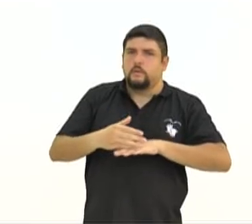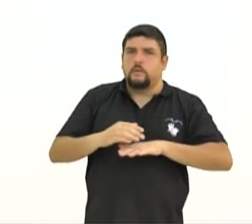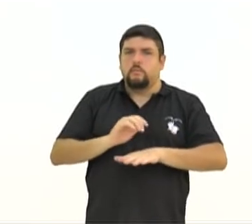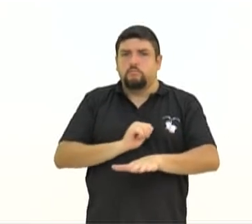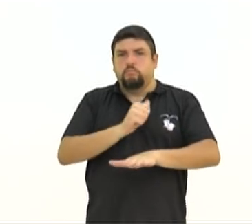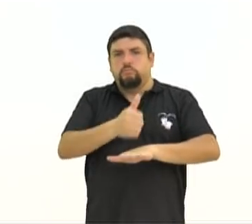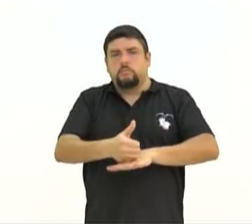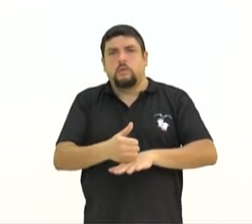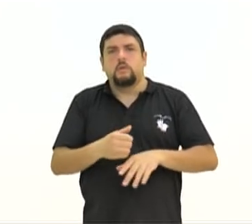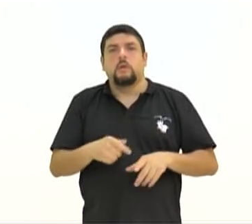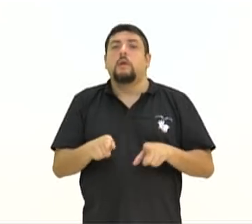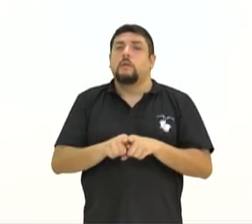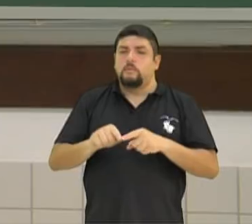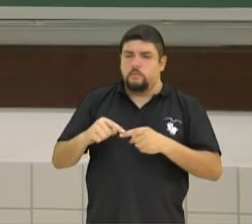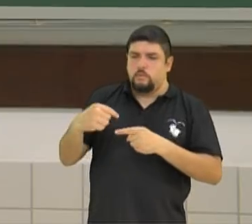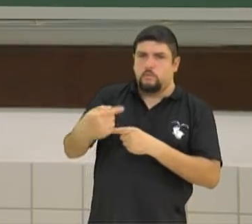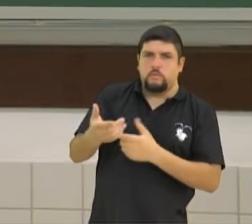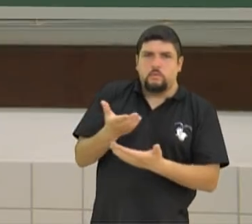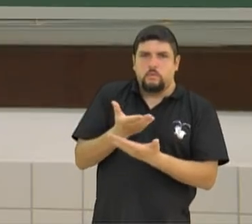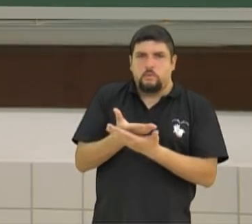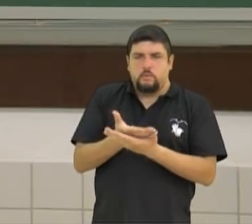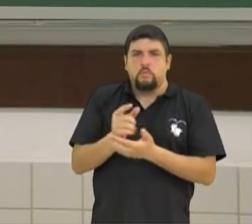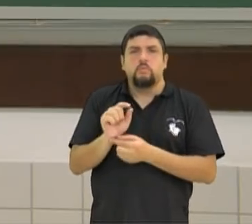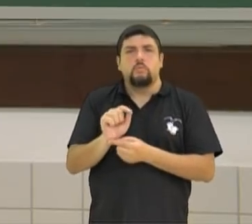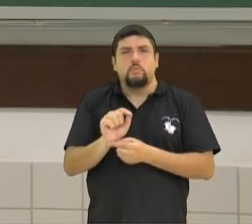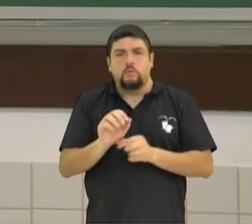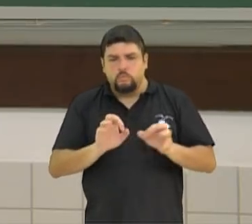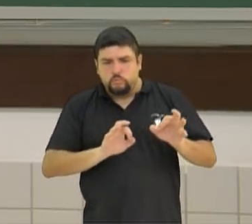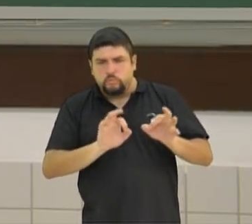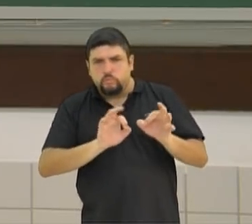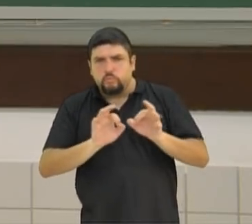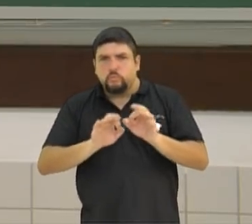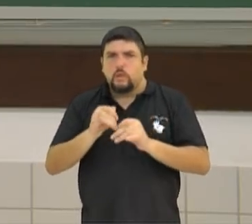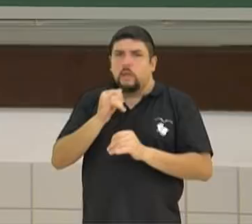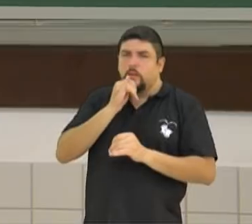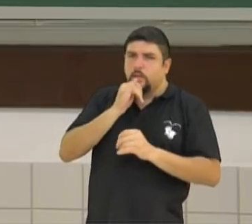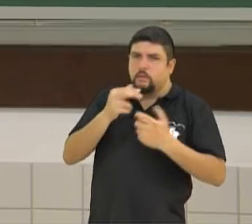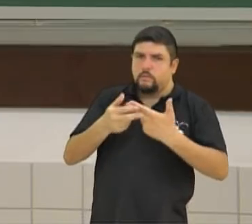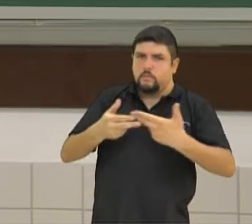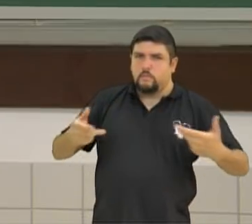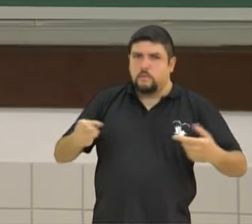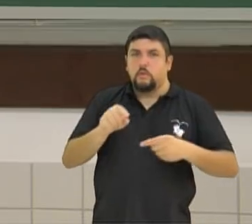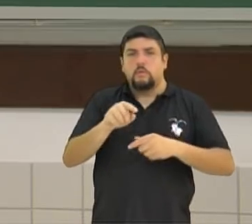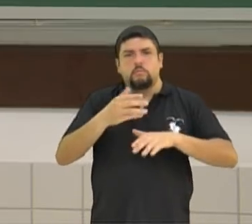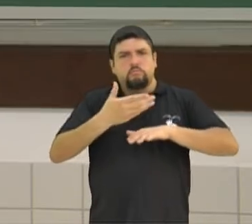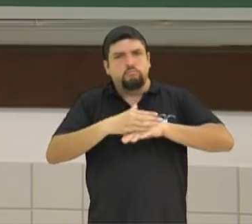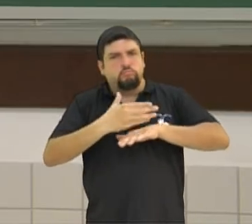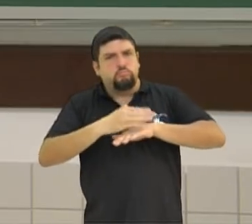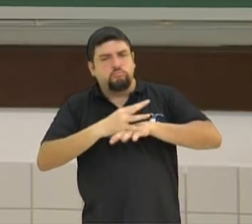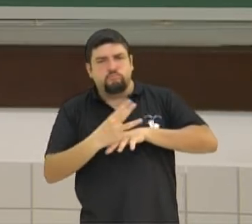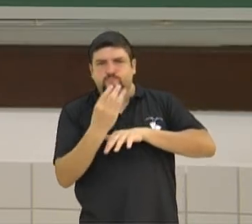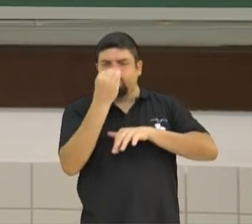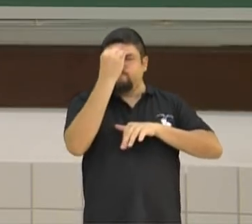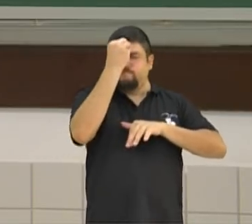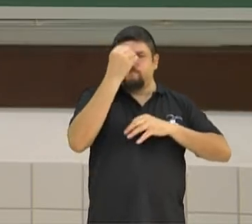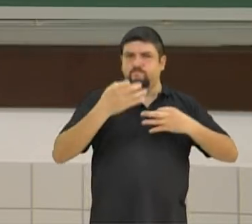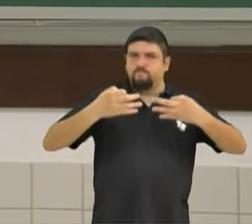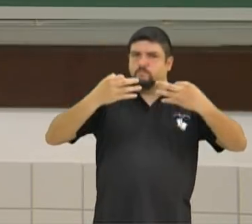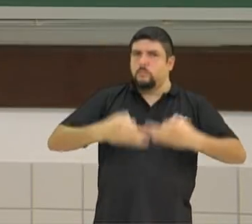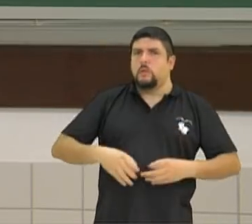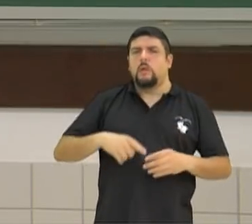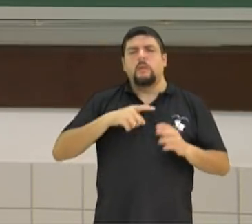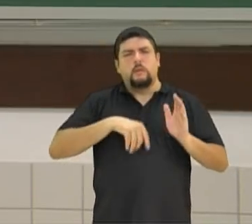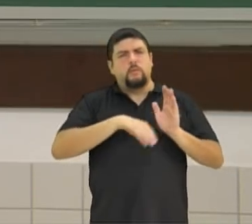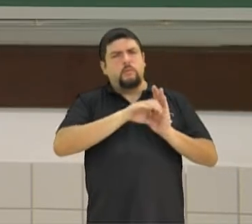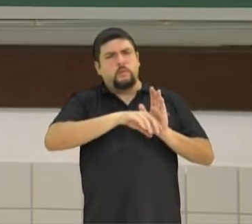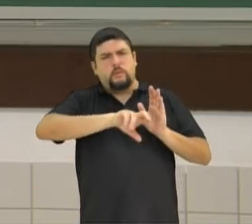depois, nas aulas próximas, elaborar mais exemplos de metonímia para vocês se apropriarem, né? São vários conceitos,